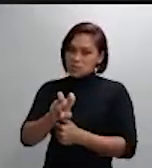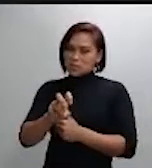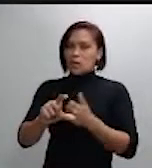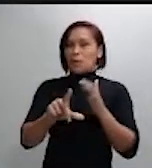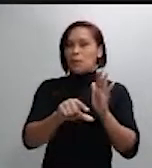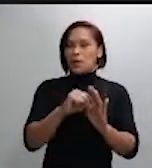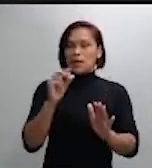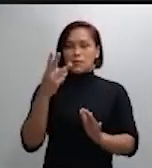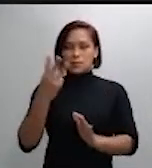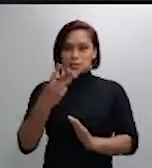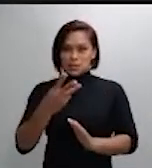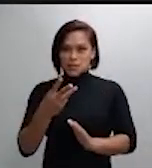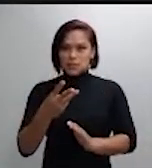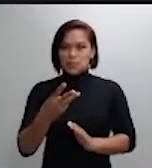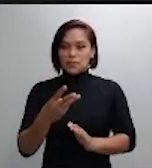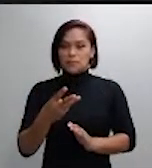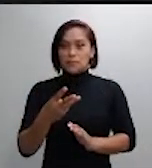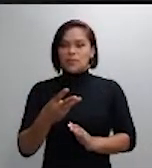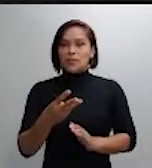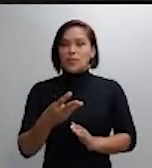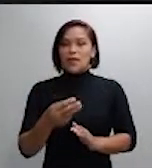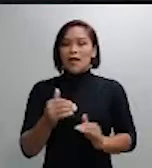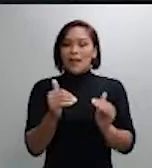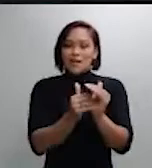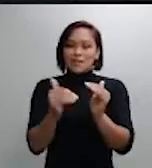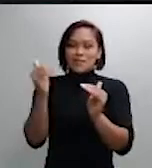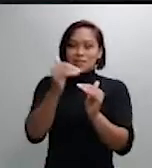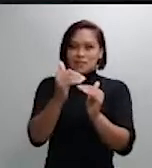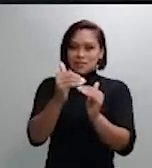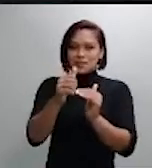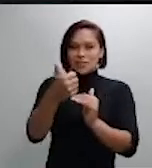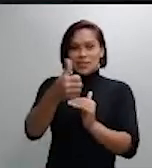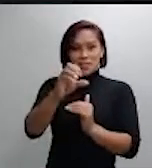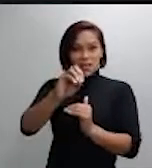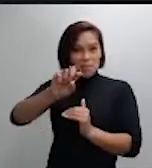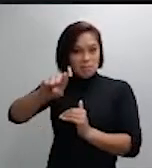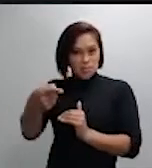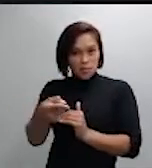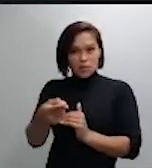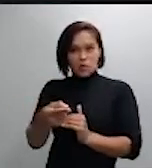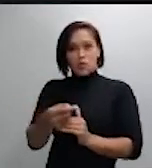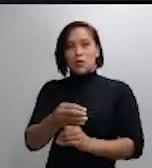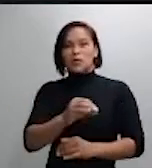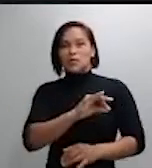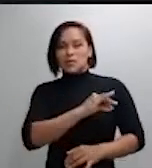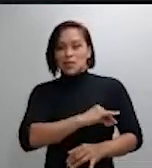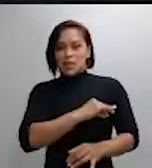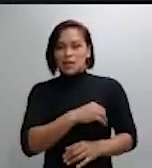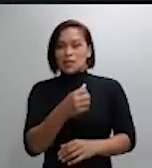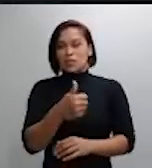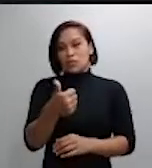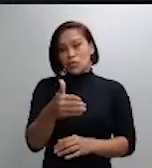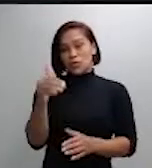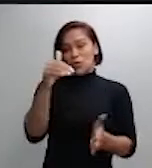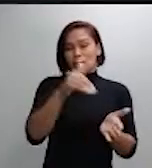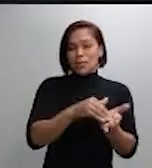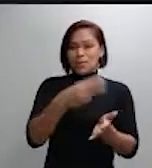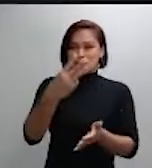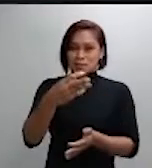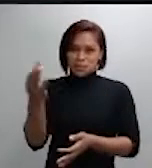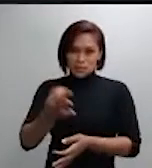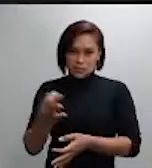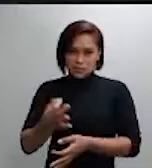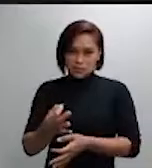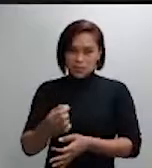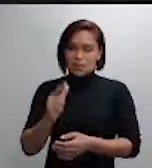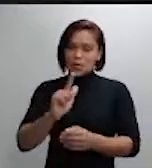Nas causas acima de 100 mil salários mínimos, os honorários são de 1 a 3%. Nas causas entre 20